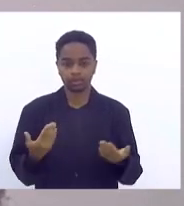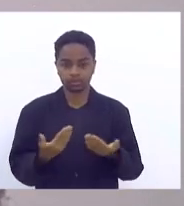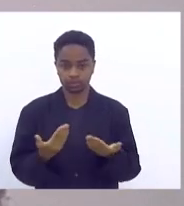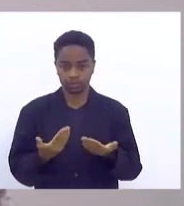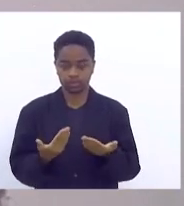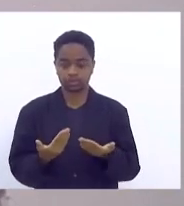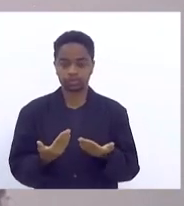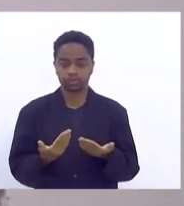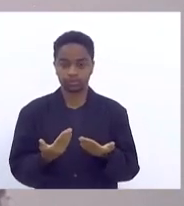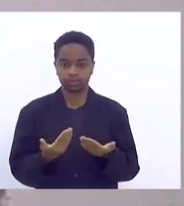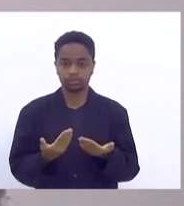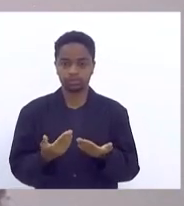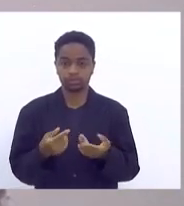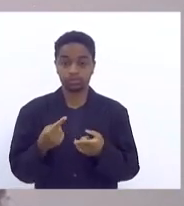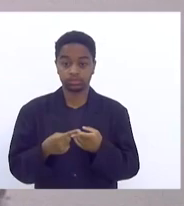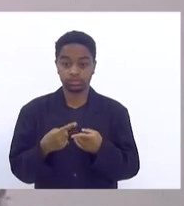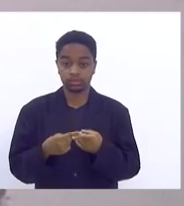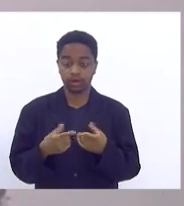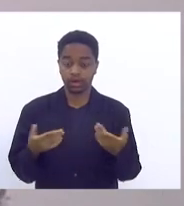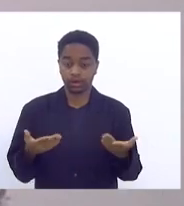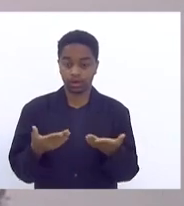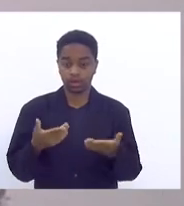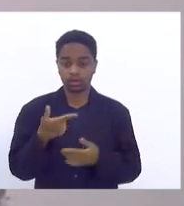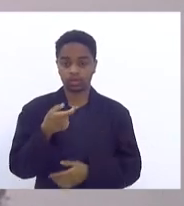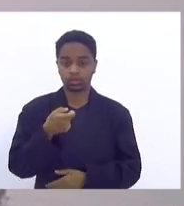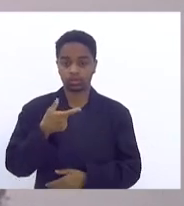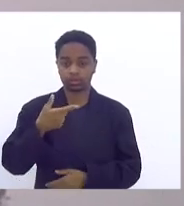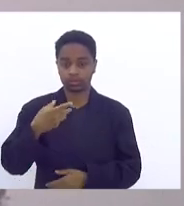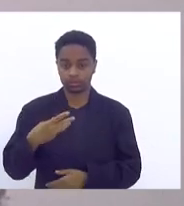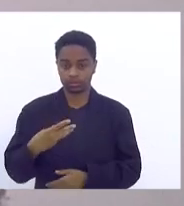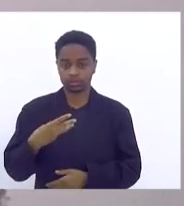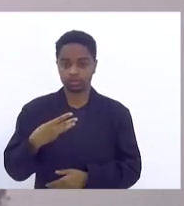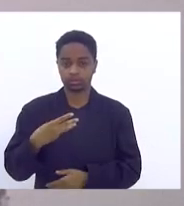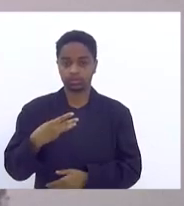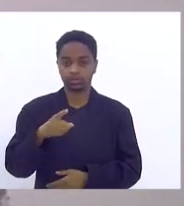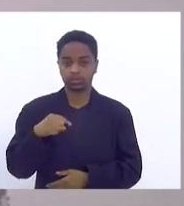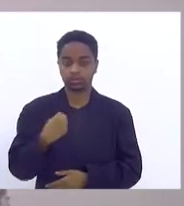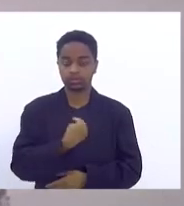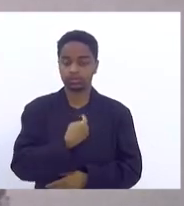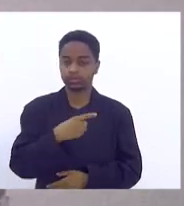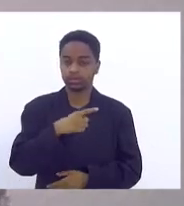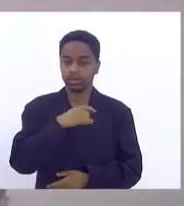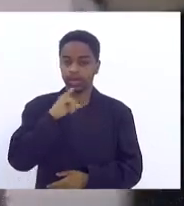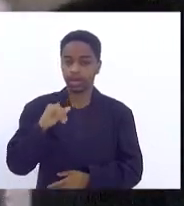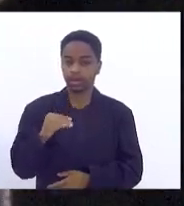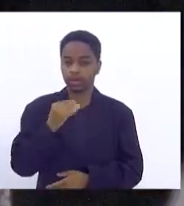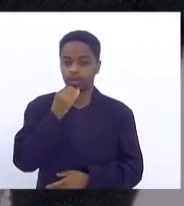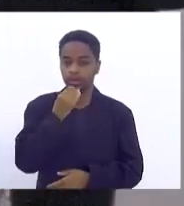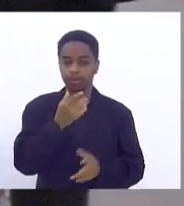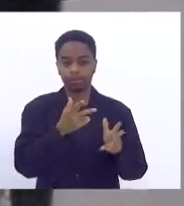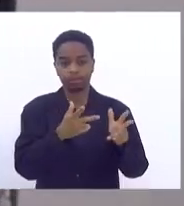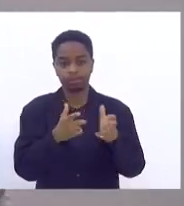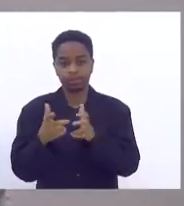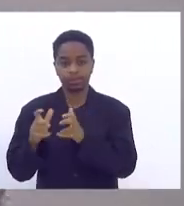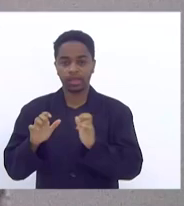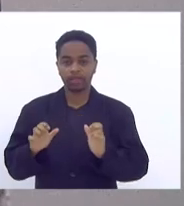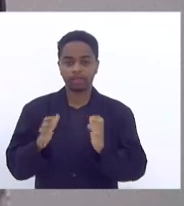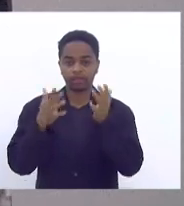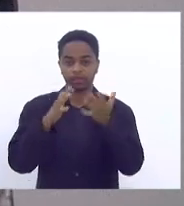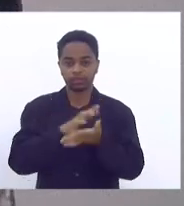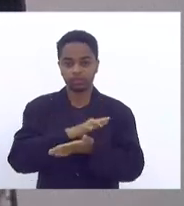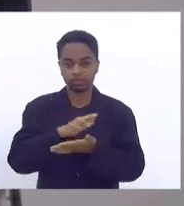a casa esse ano teve a oportunidade de presenciar vários eventos